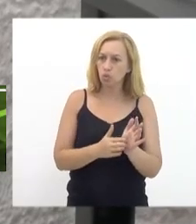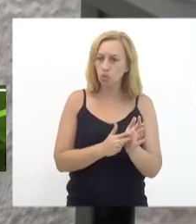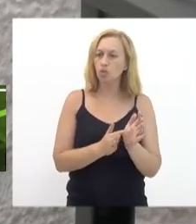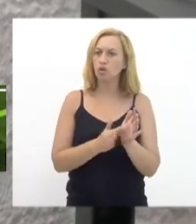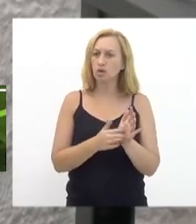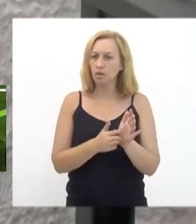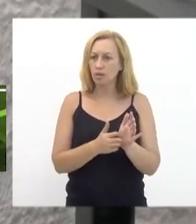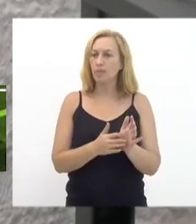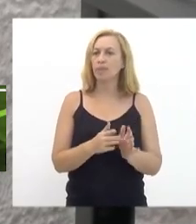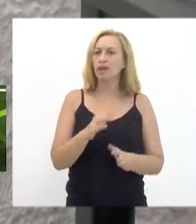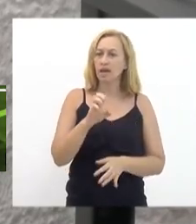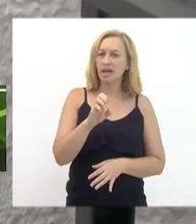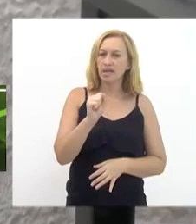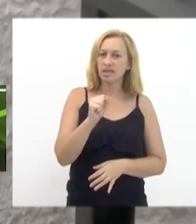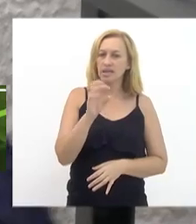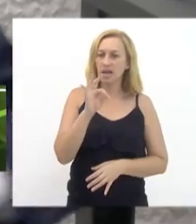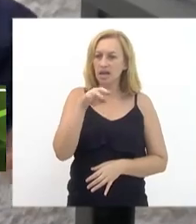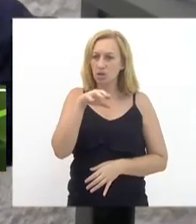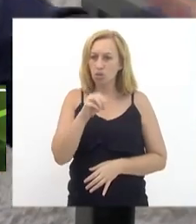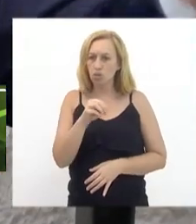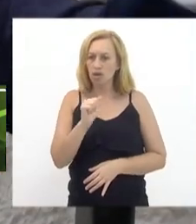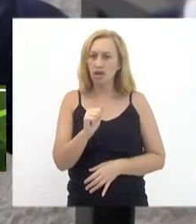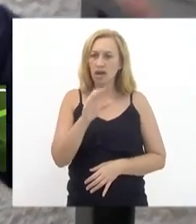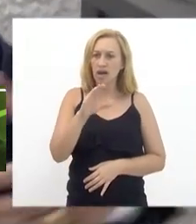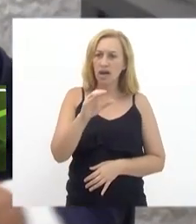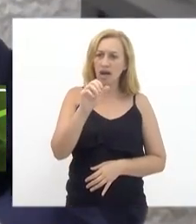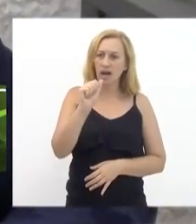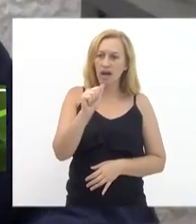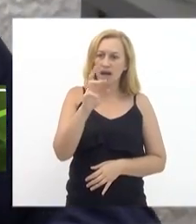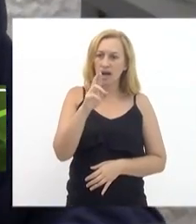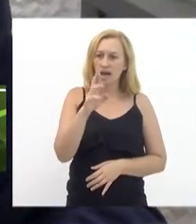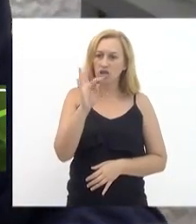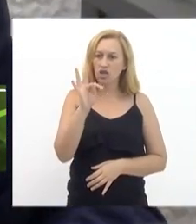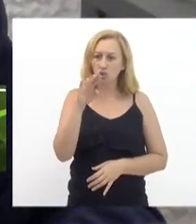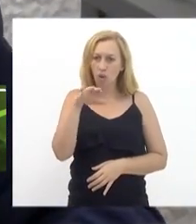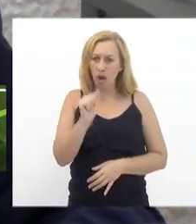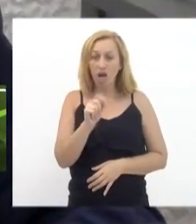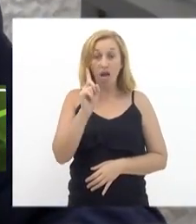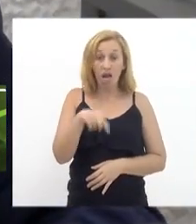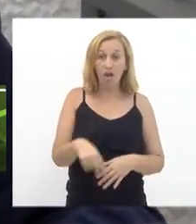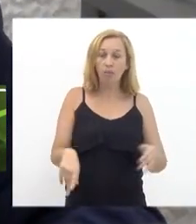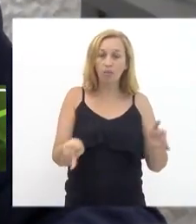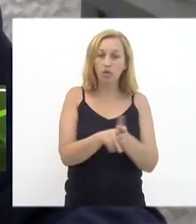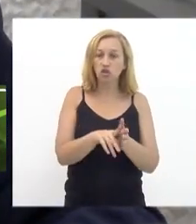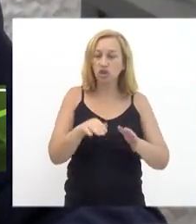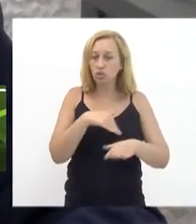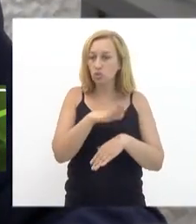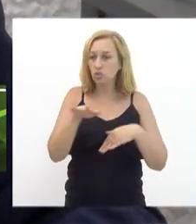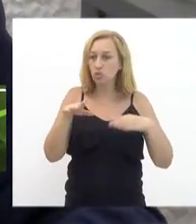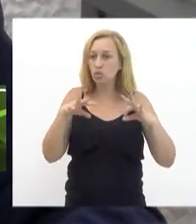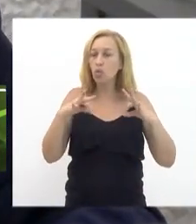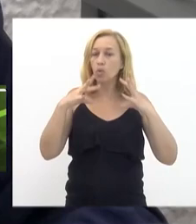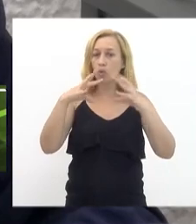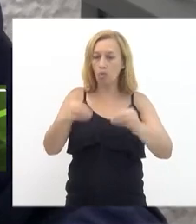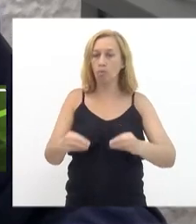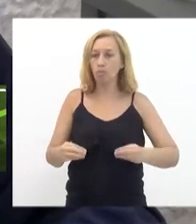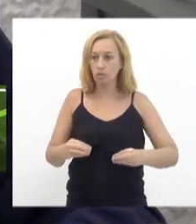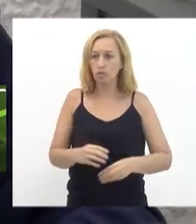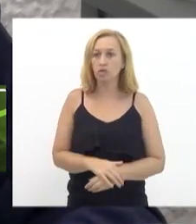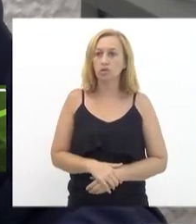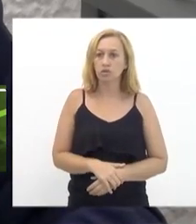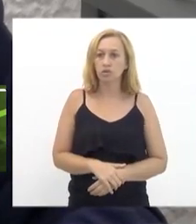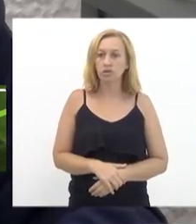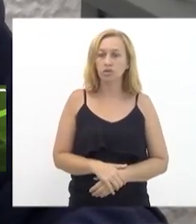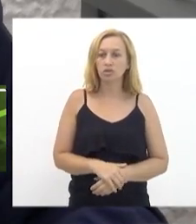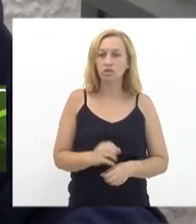status de tamanho original do Cartola lado Jamelão tem todo ele ele é um projeto completo você vai nós